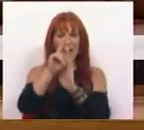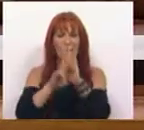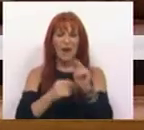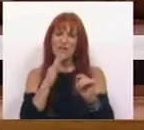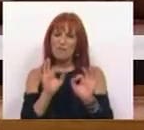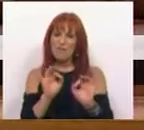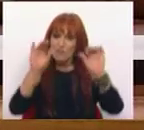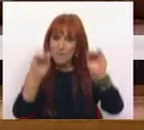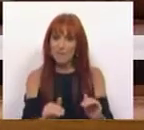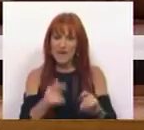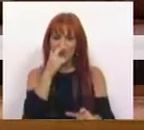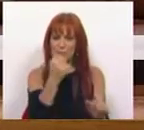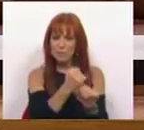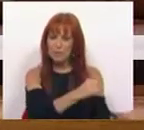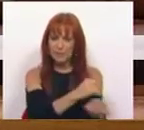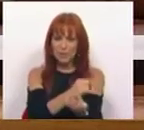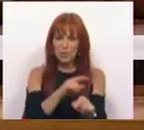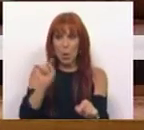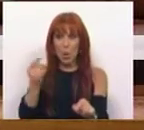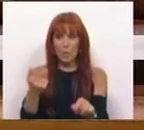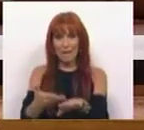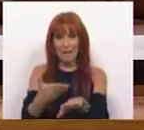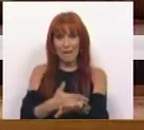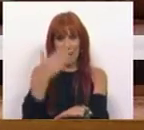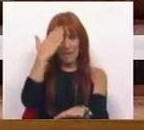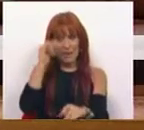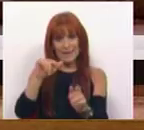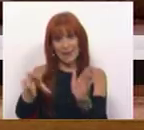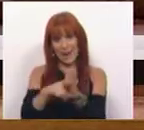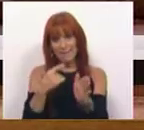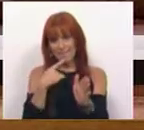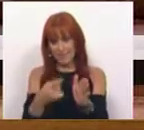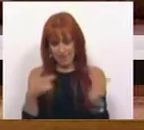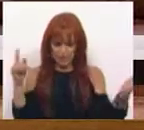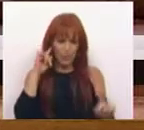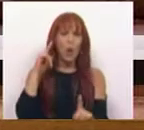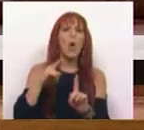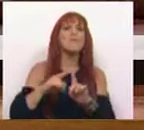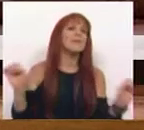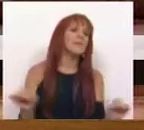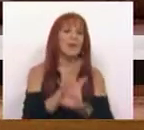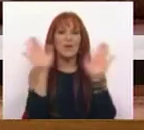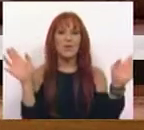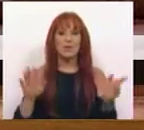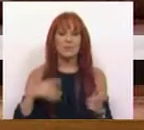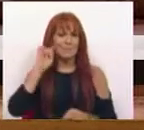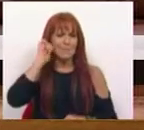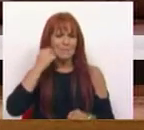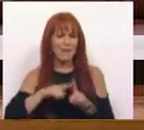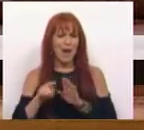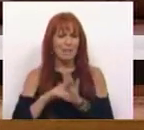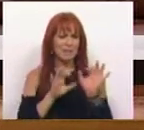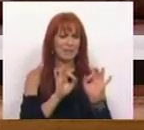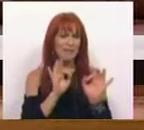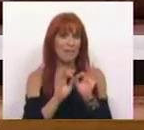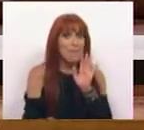menos favoráveis para os trabalhadores do que aquelas que estão previstas na lei. O objetivo era, claro, colocar em causa o princípio